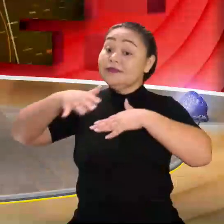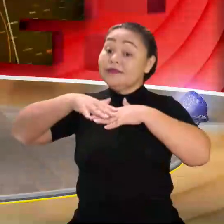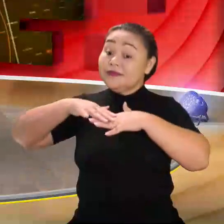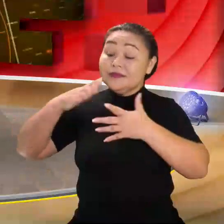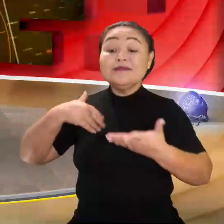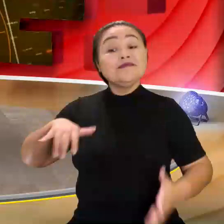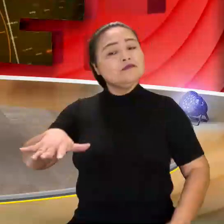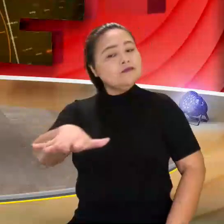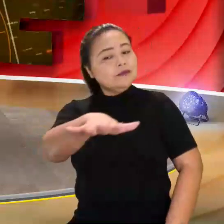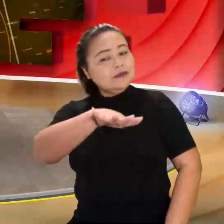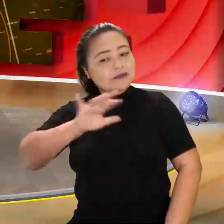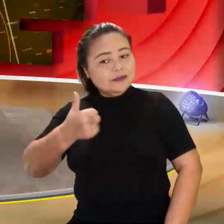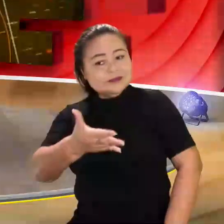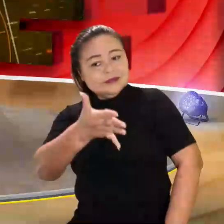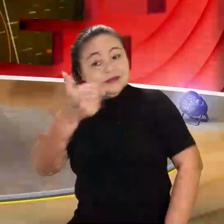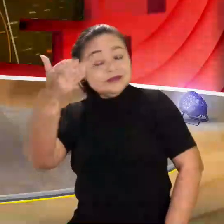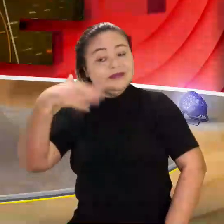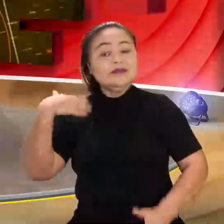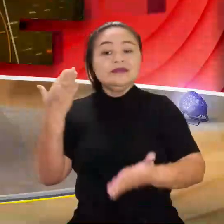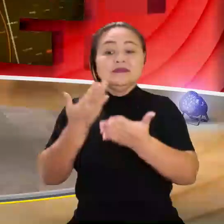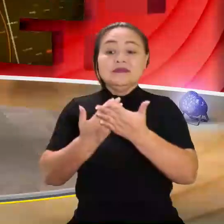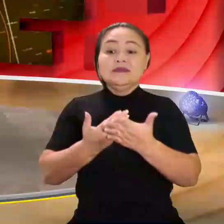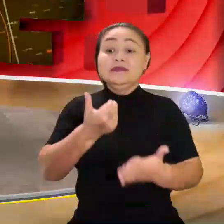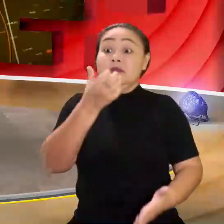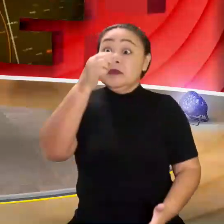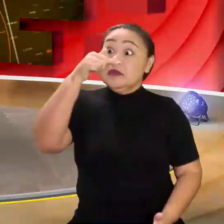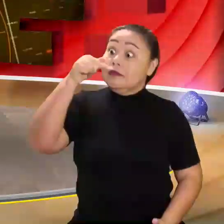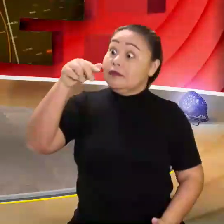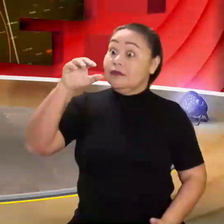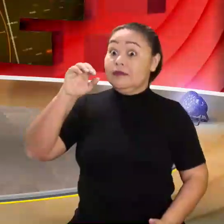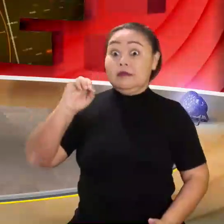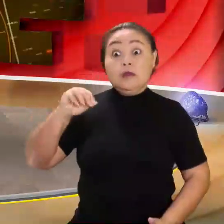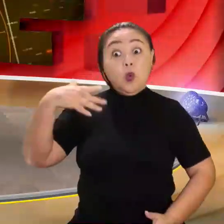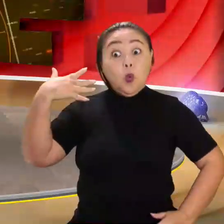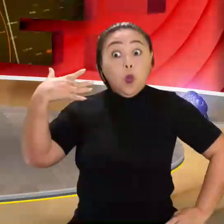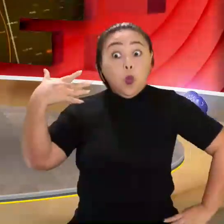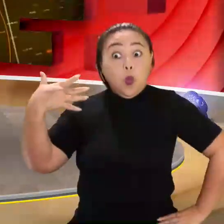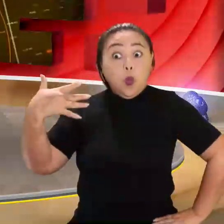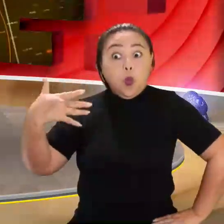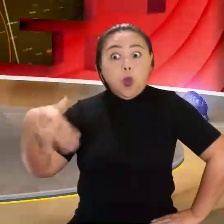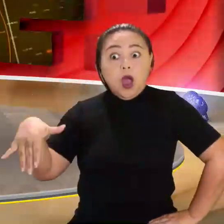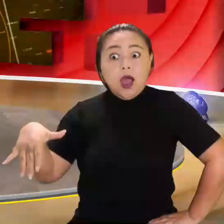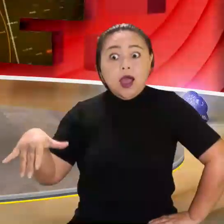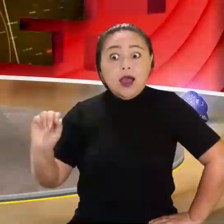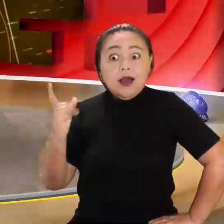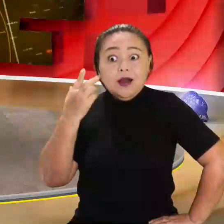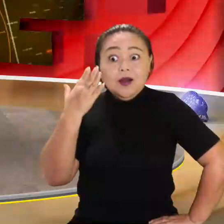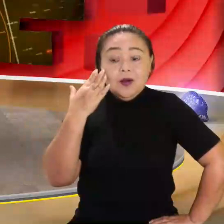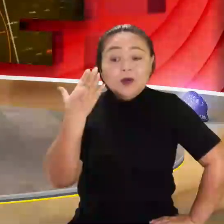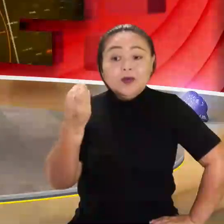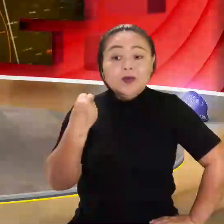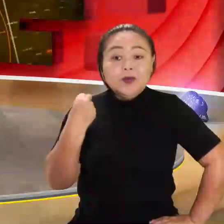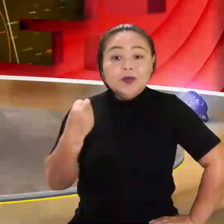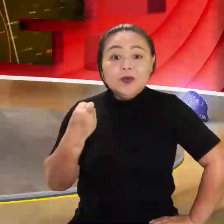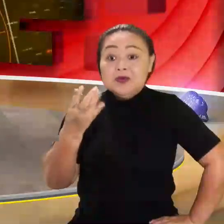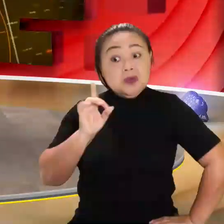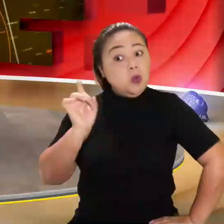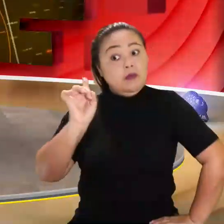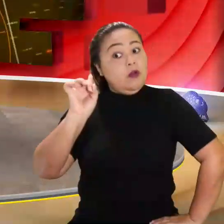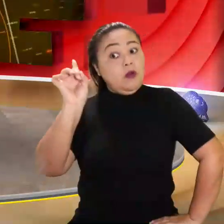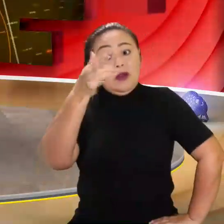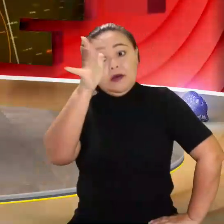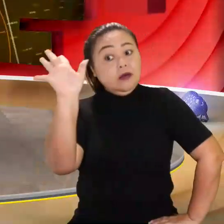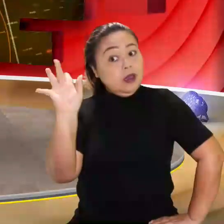Matemática na área e vamos que vamos, aula 70, pega! Uau! E aí... Não é para qualquer um,